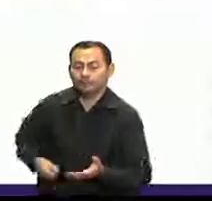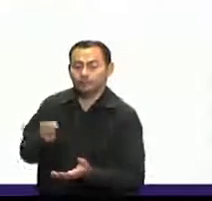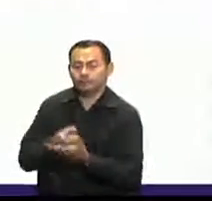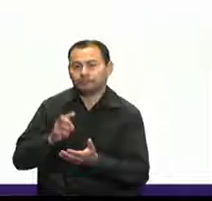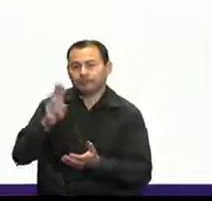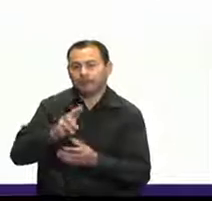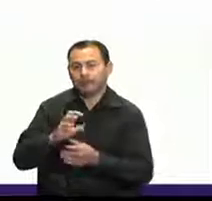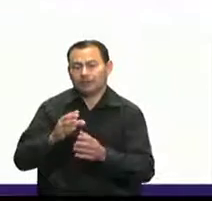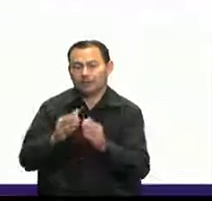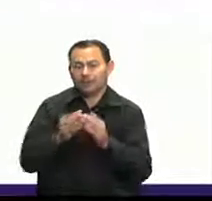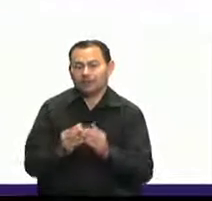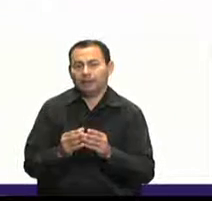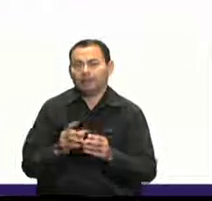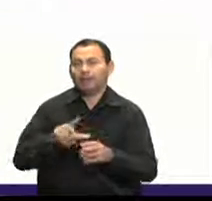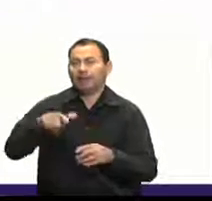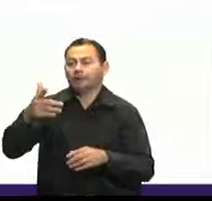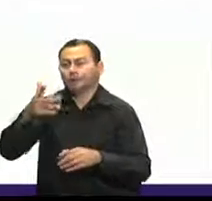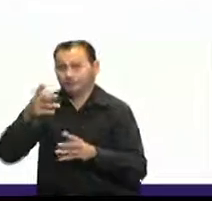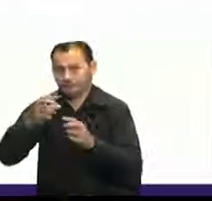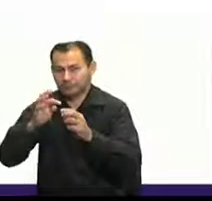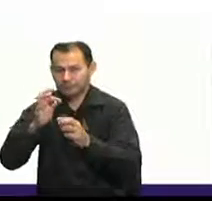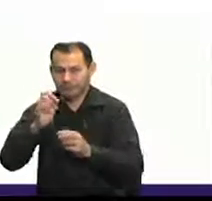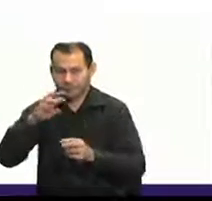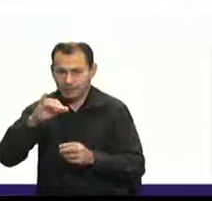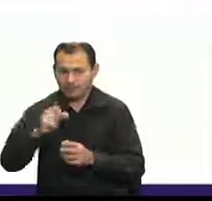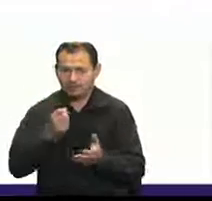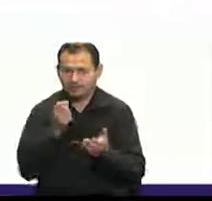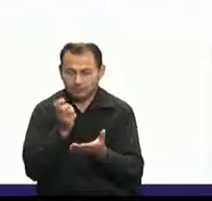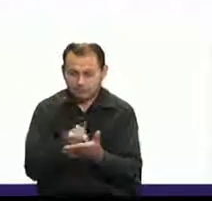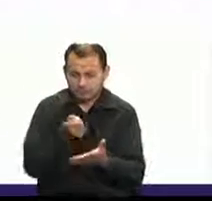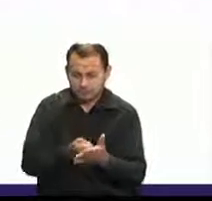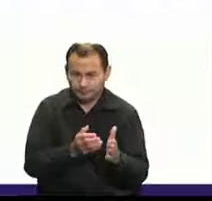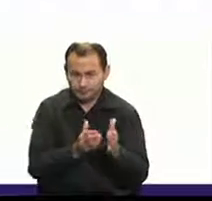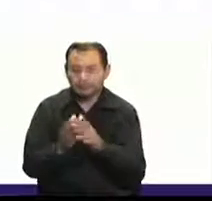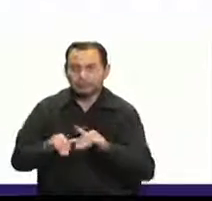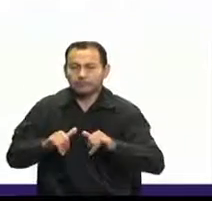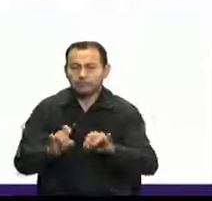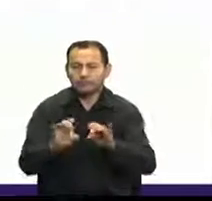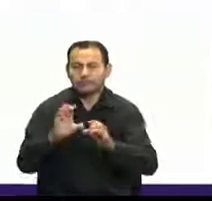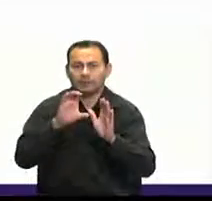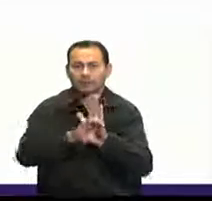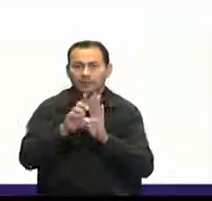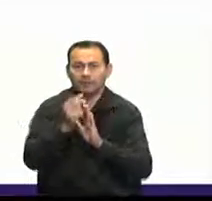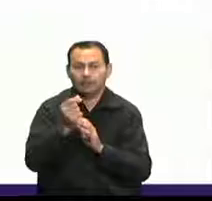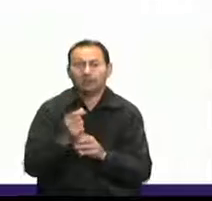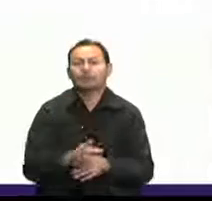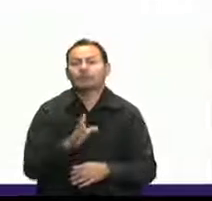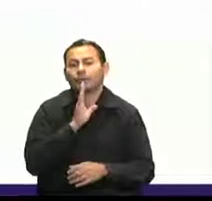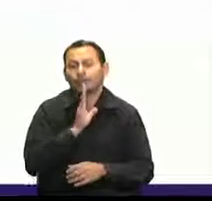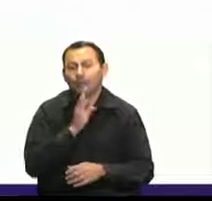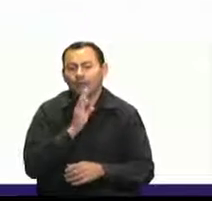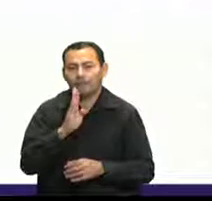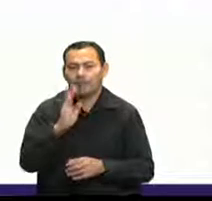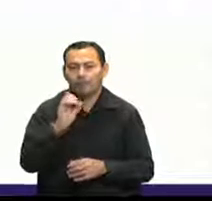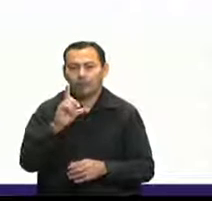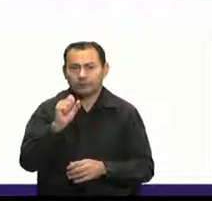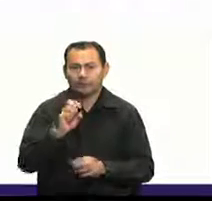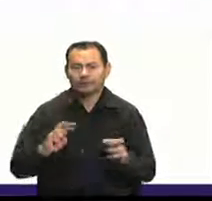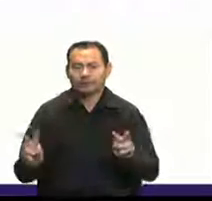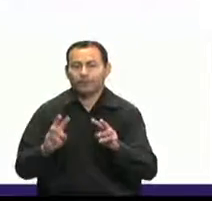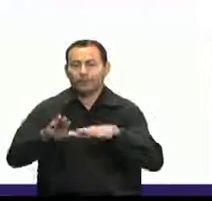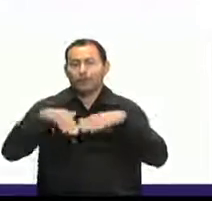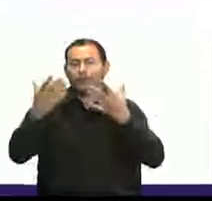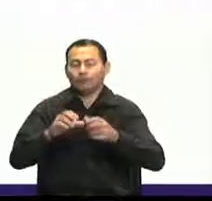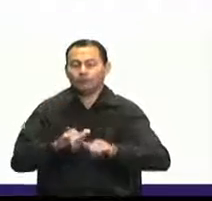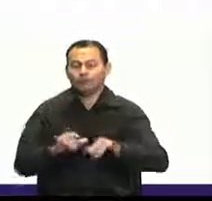aplicações emprestá los para terceiros então devemos caminhar pelo mercado de capitais conhecer a bolsa de valores nas